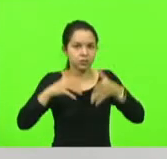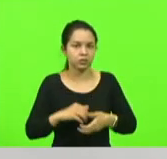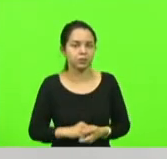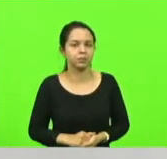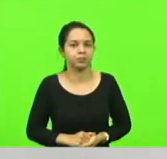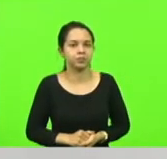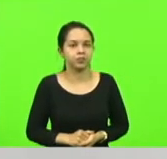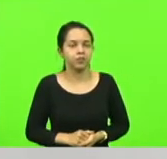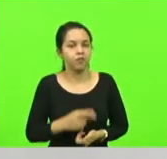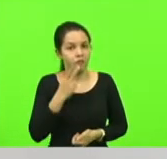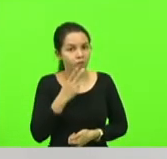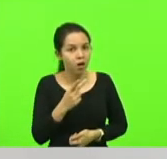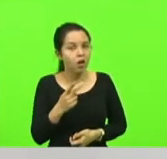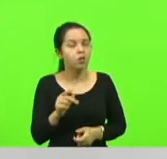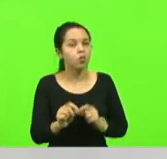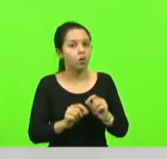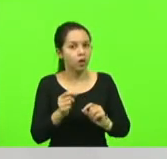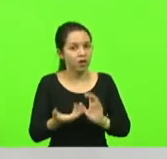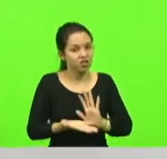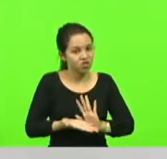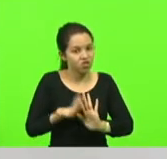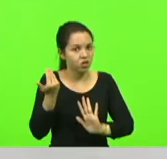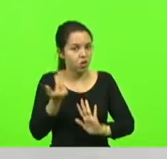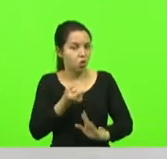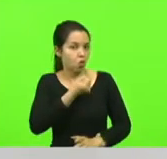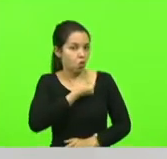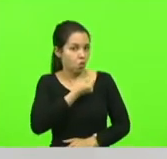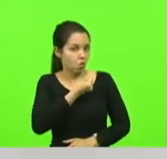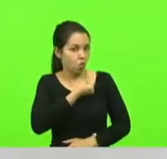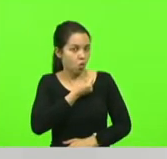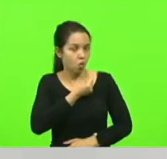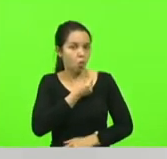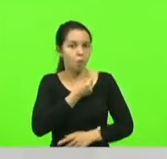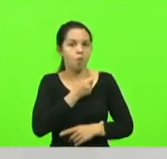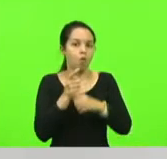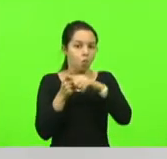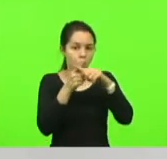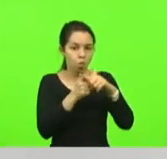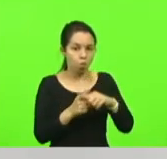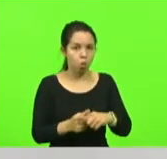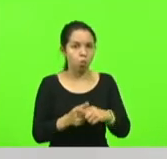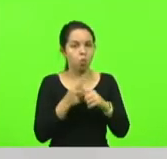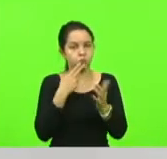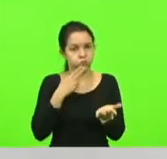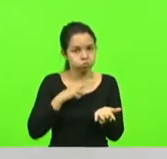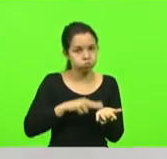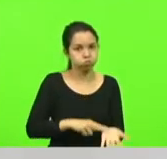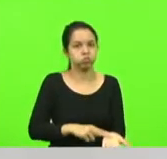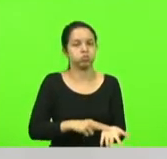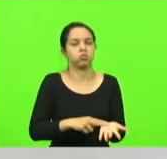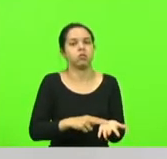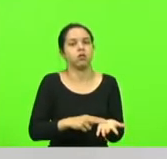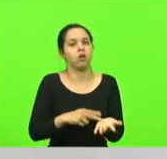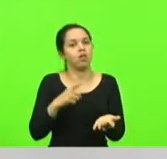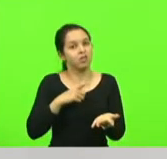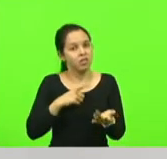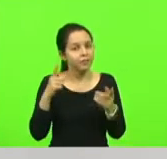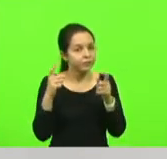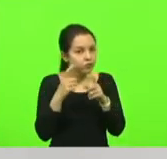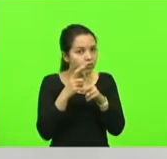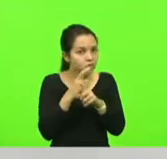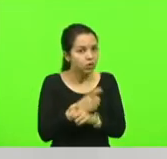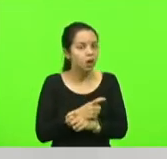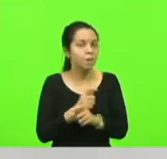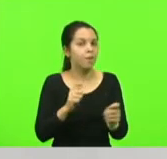Ressalta-se ainda que a retirada do número da rastreabilidade do selo de certificação de capacetes gera dificuldades para o